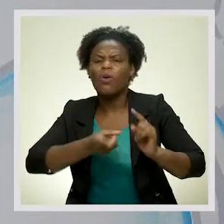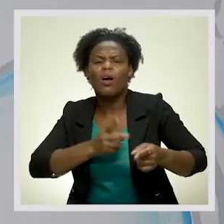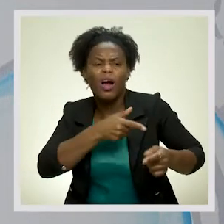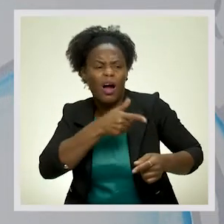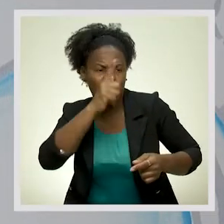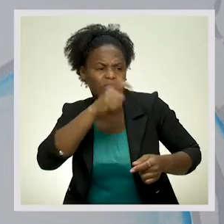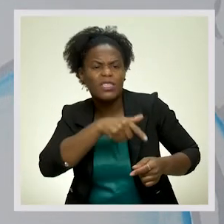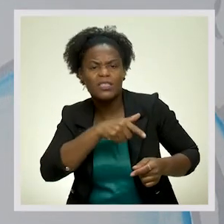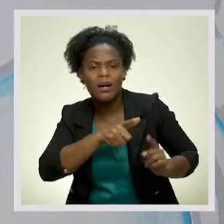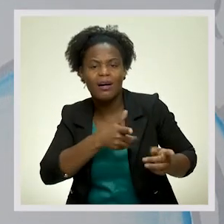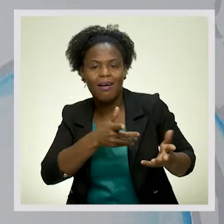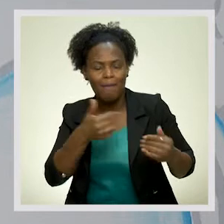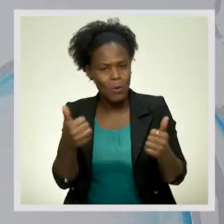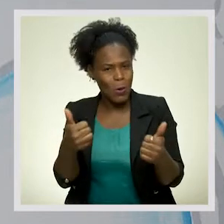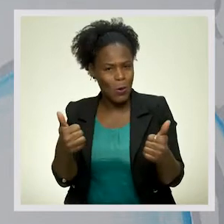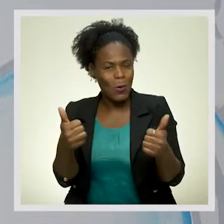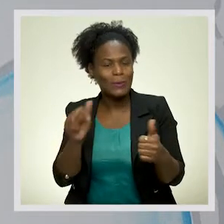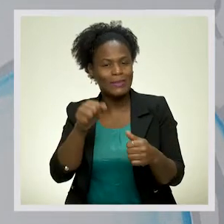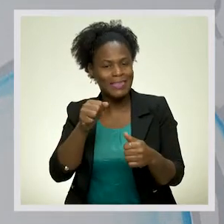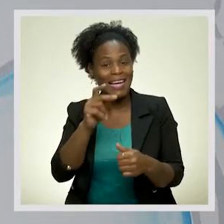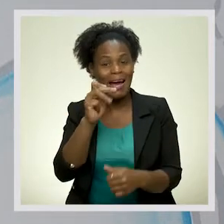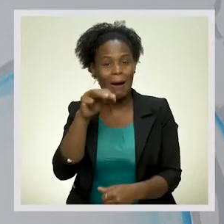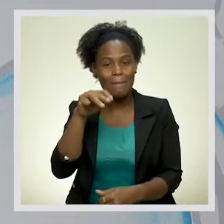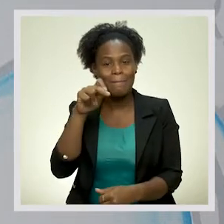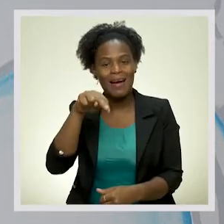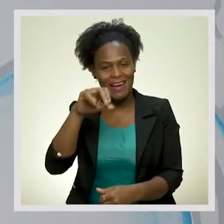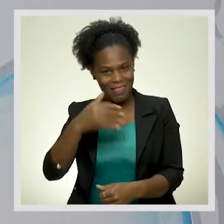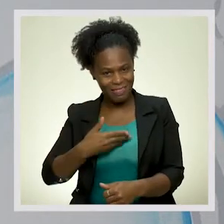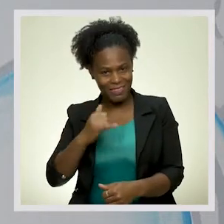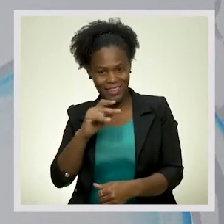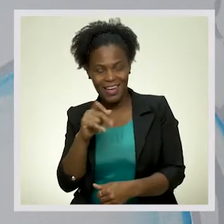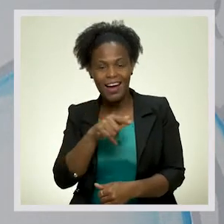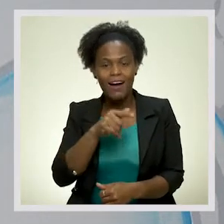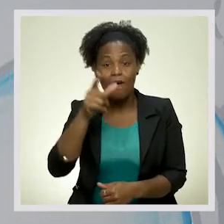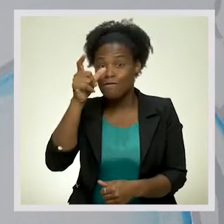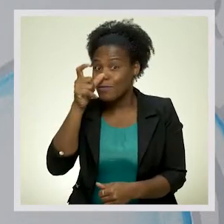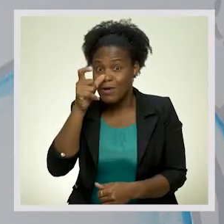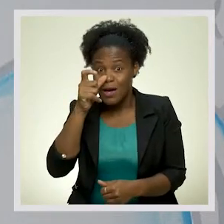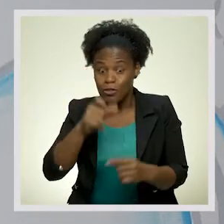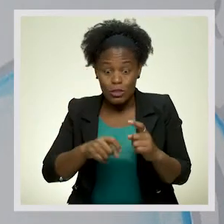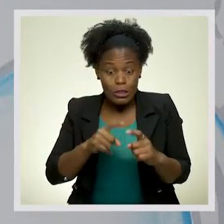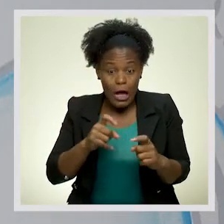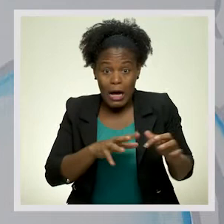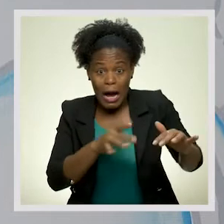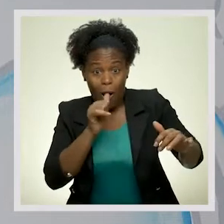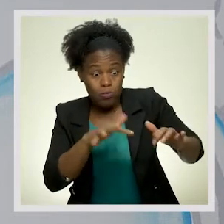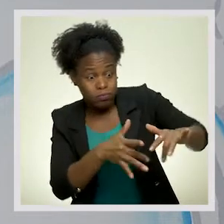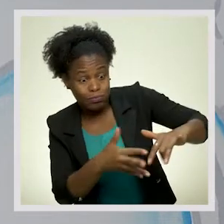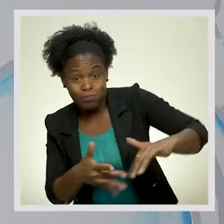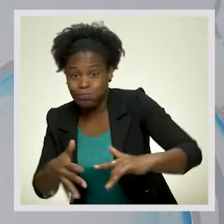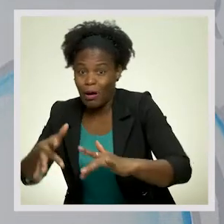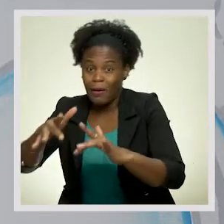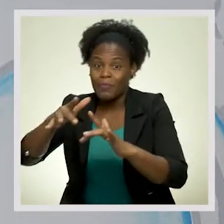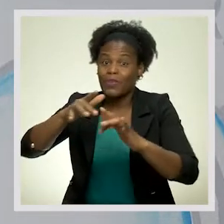Ah, muito bem, Amândia. A formiga não se escapou da correnteza. Começou a ser